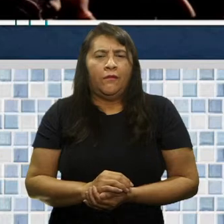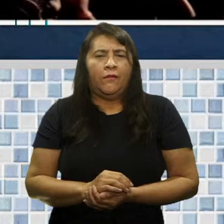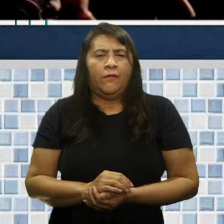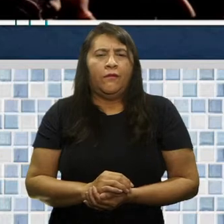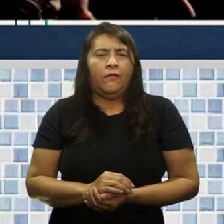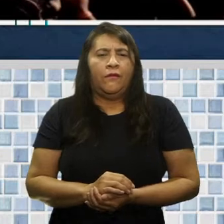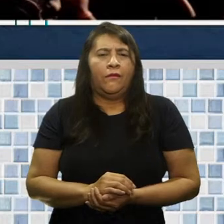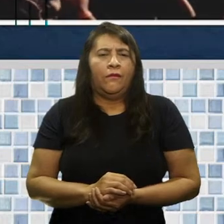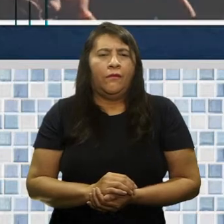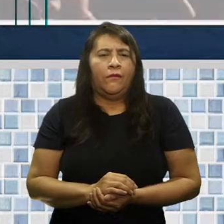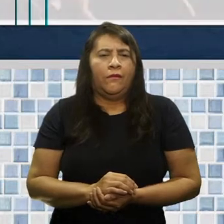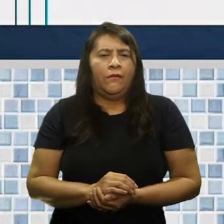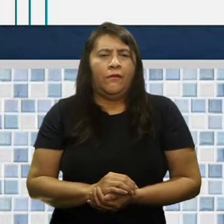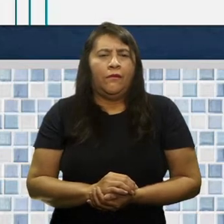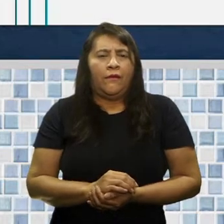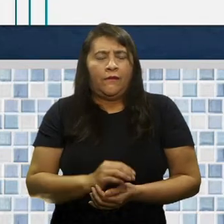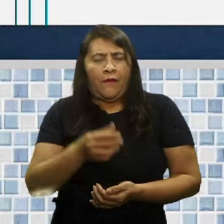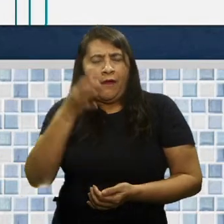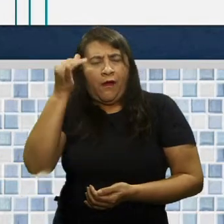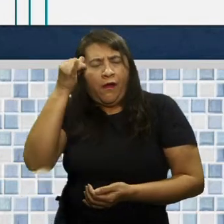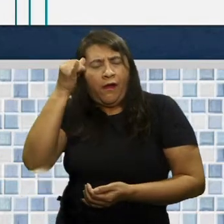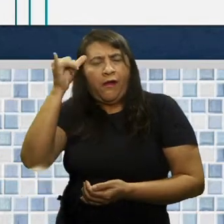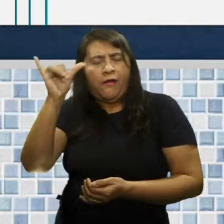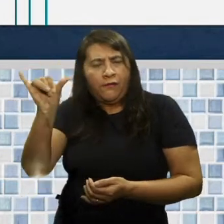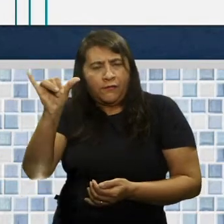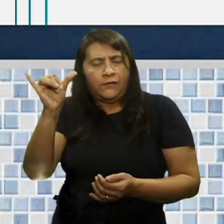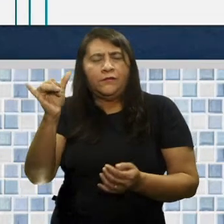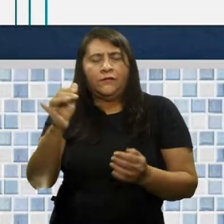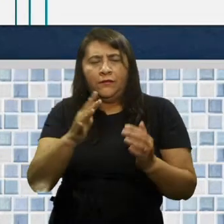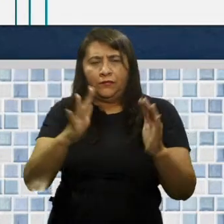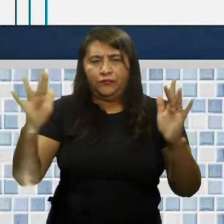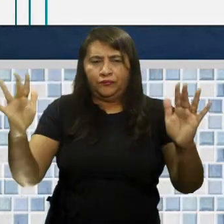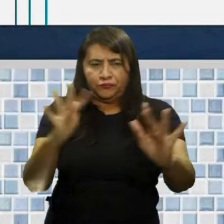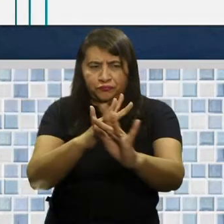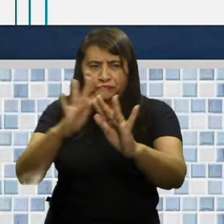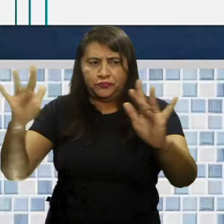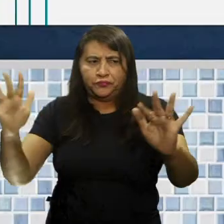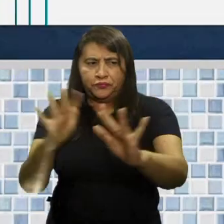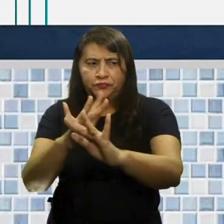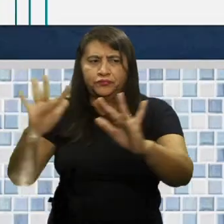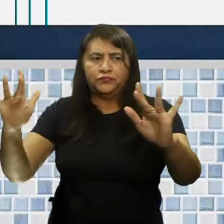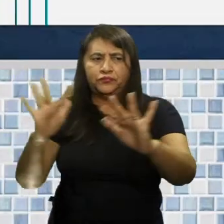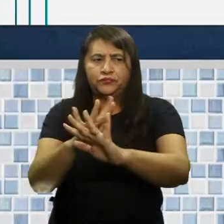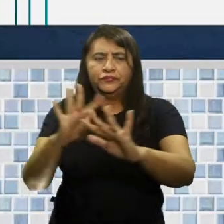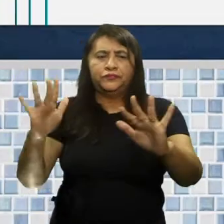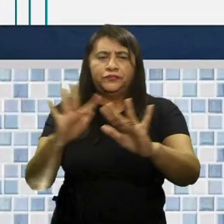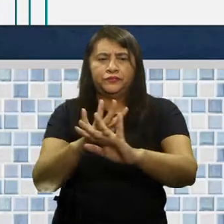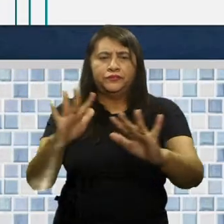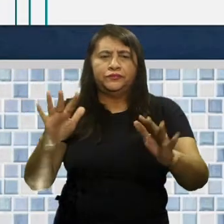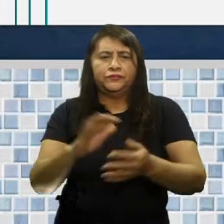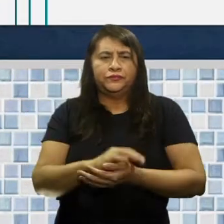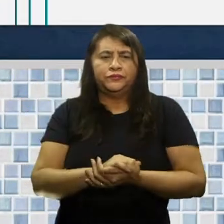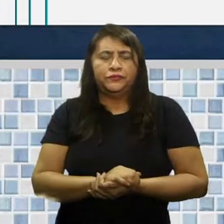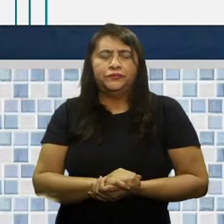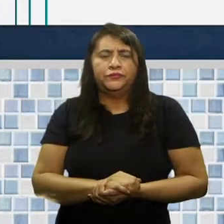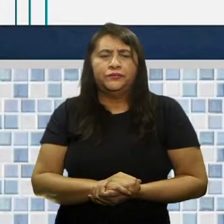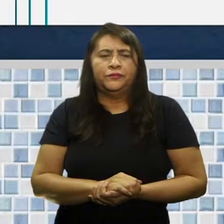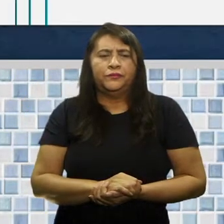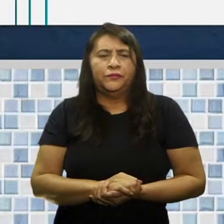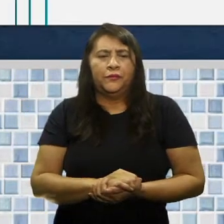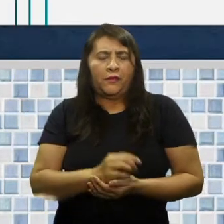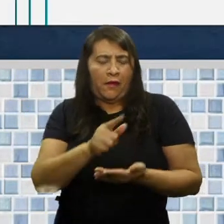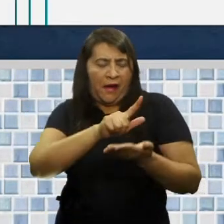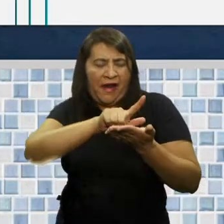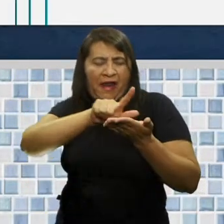evitar as aglomerações. Disinfect objects and surface. Então, isso aí para a gente